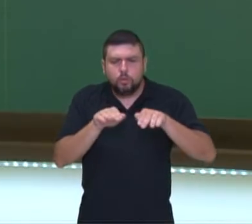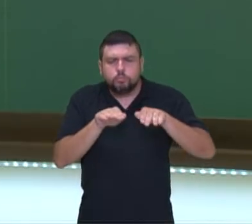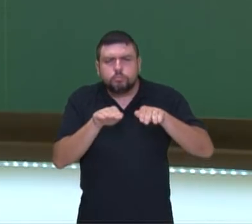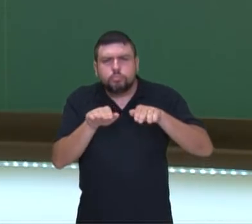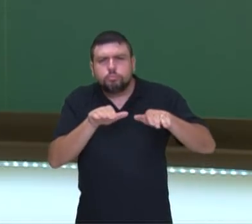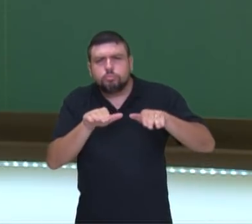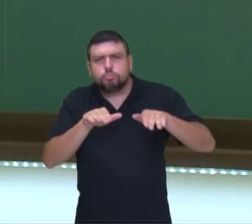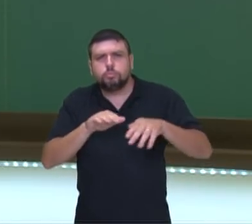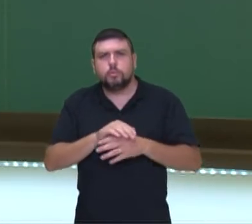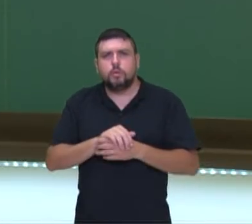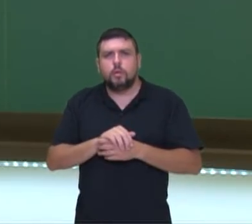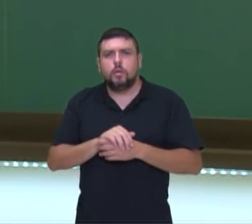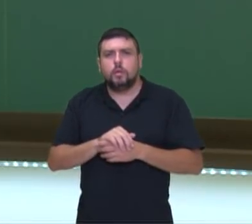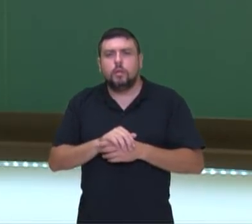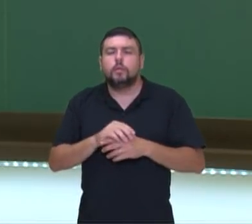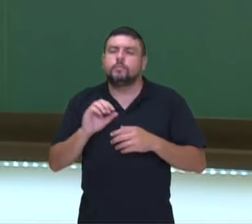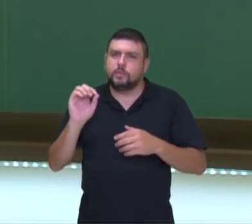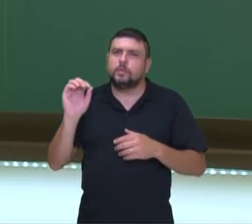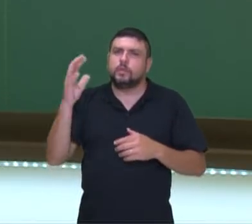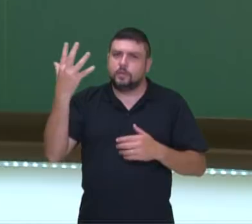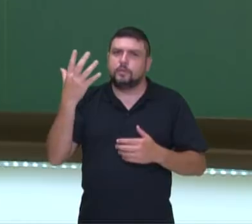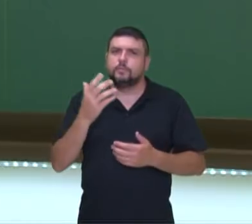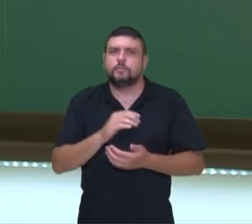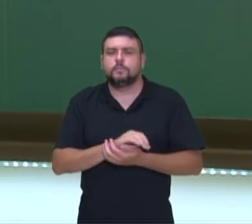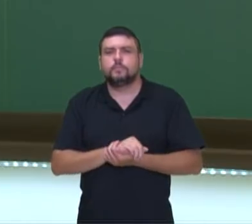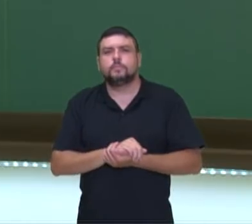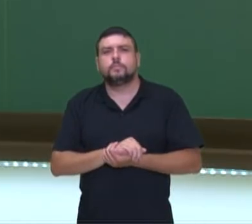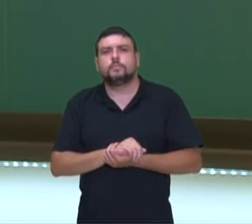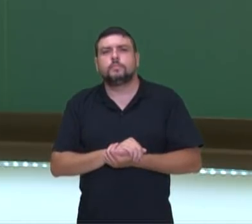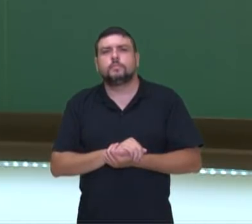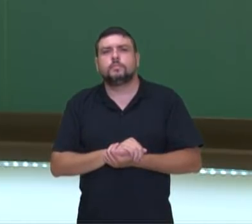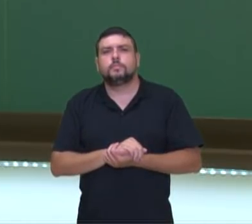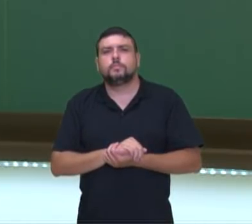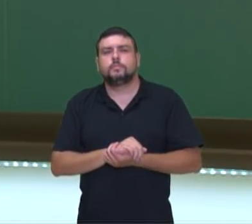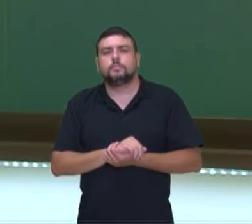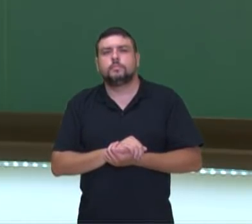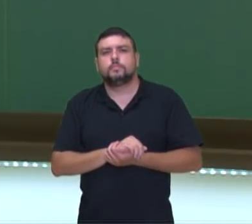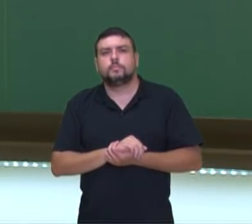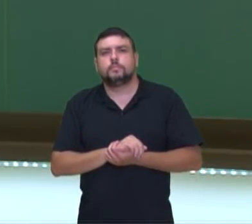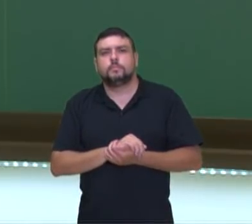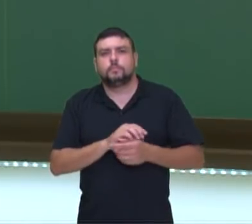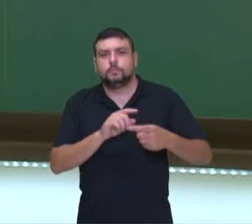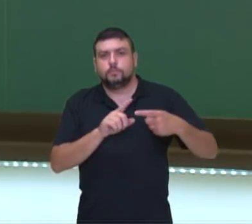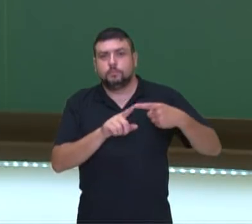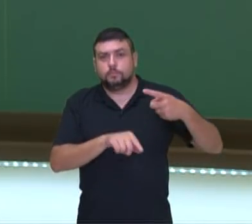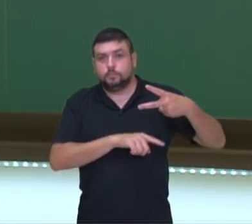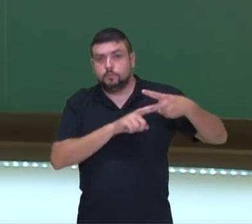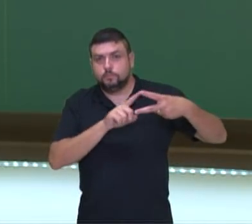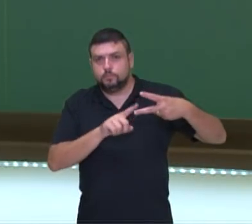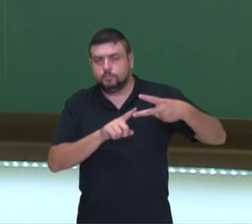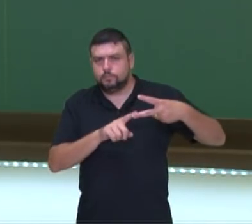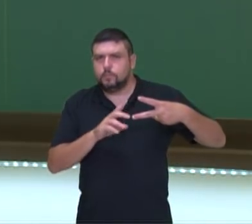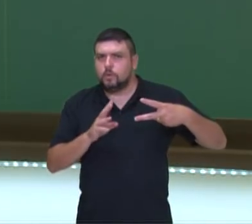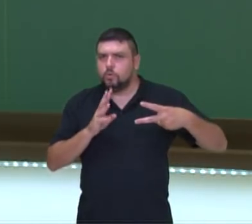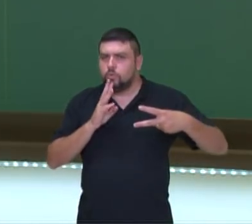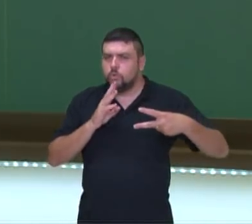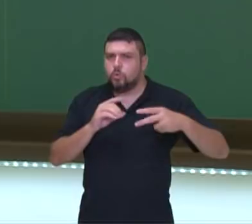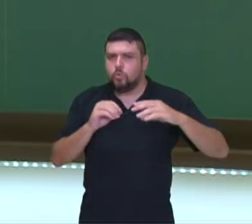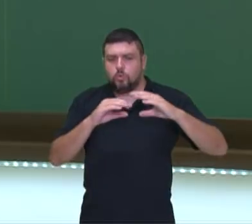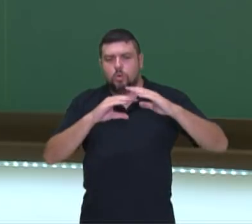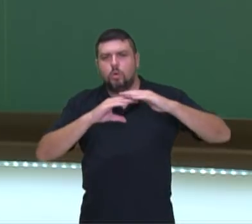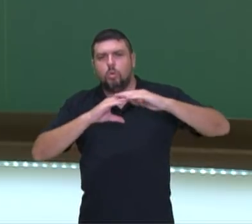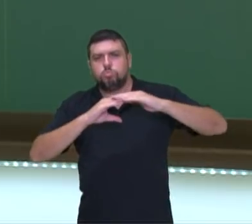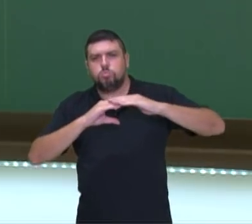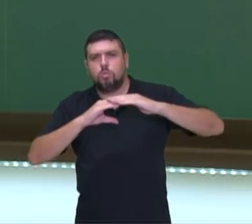esses eventos aconteçam. A segunda camada que a gente vai conhecer é o manto, logo